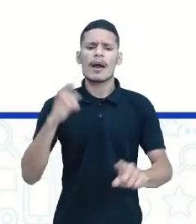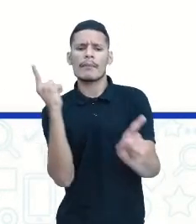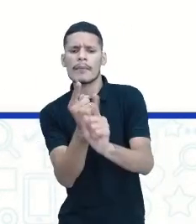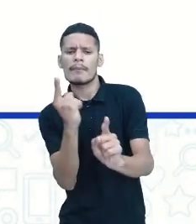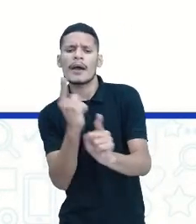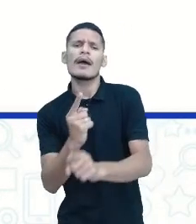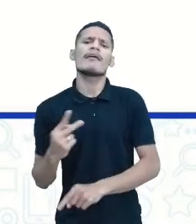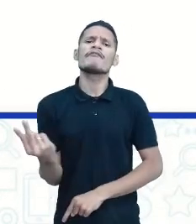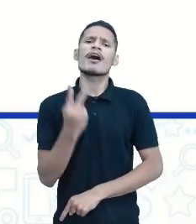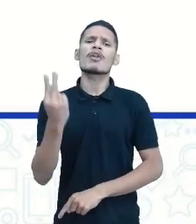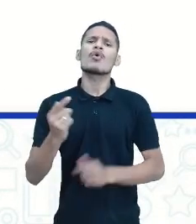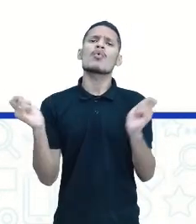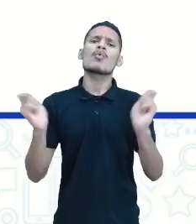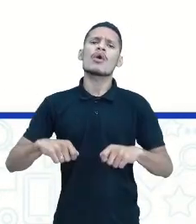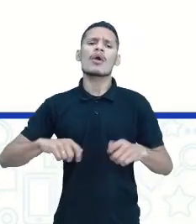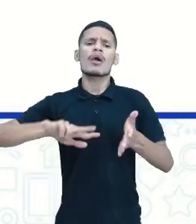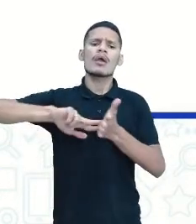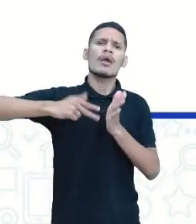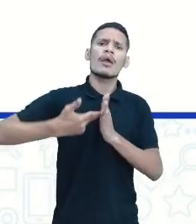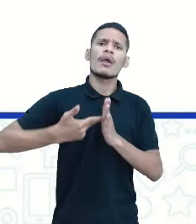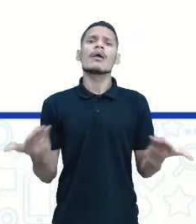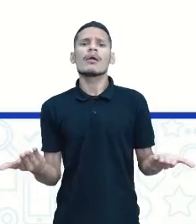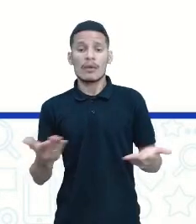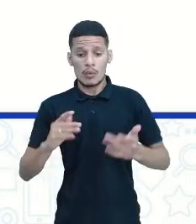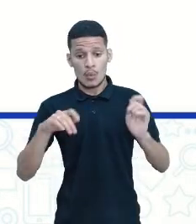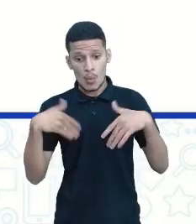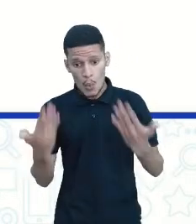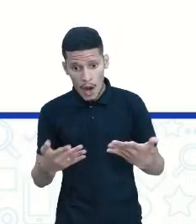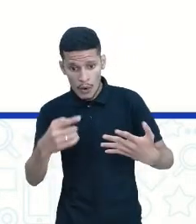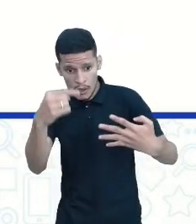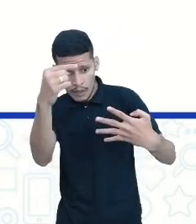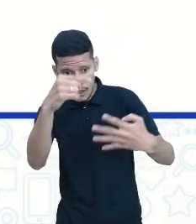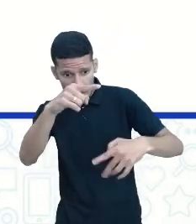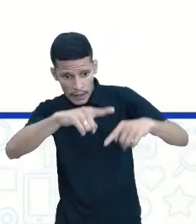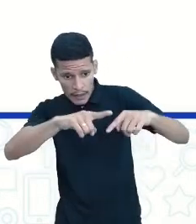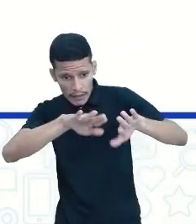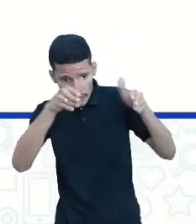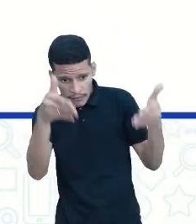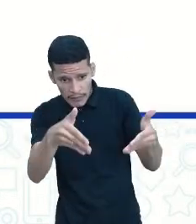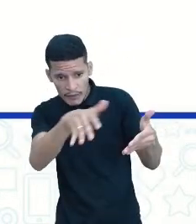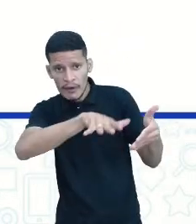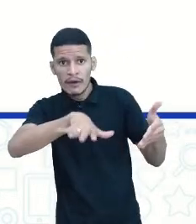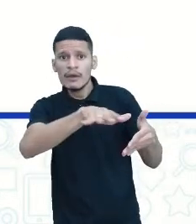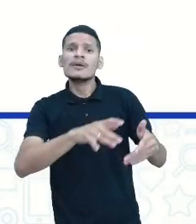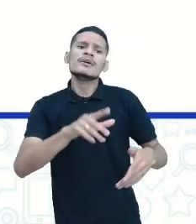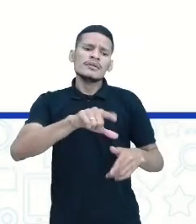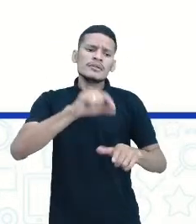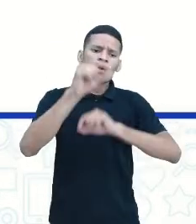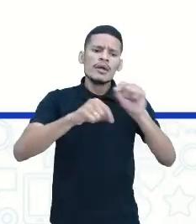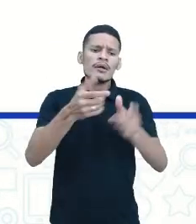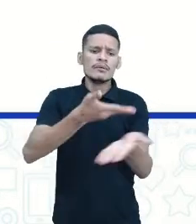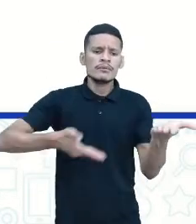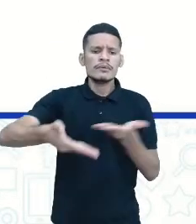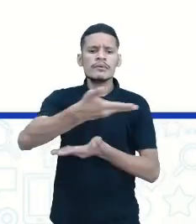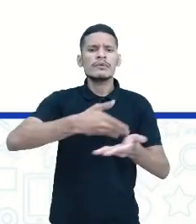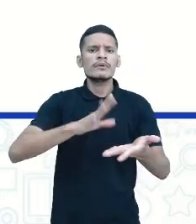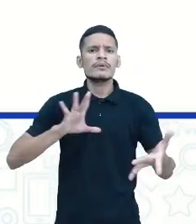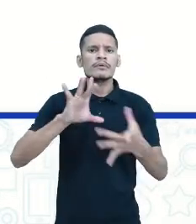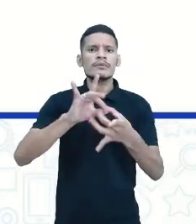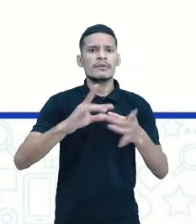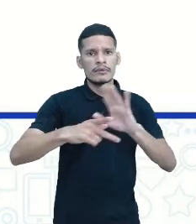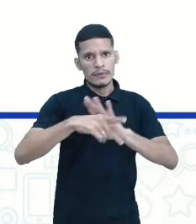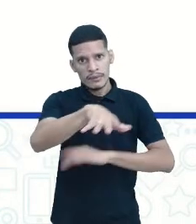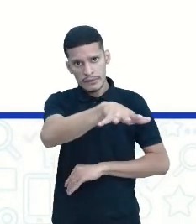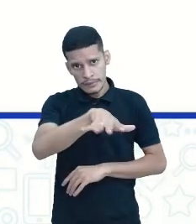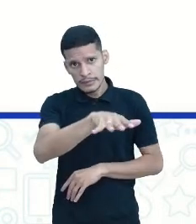ali significa, qual é aquele segmento e escolher quais das relações vão estar associadas àquele ali. A